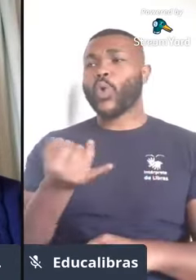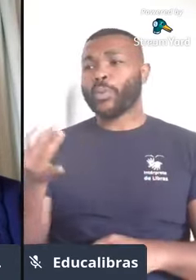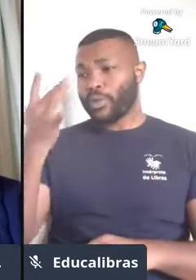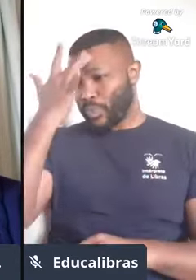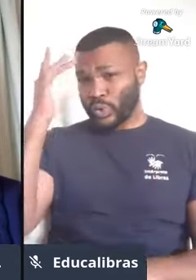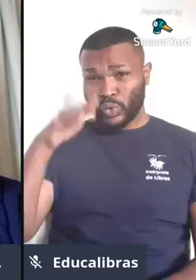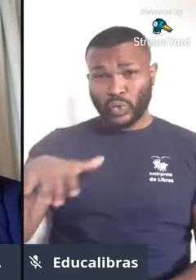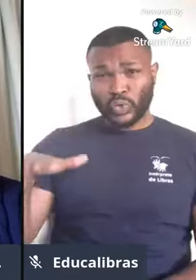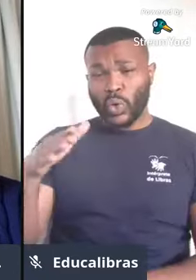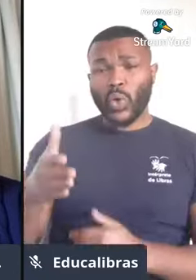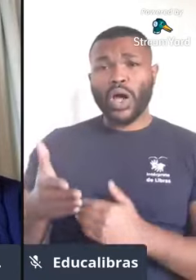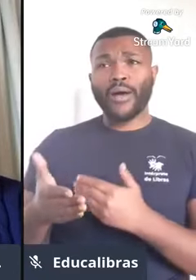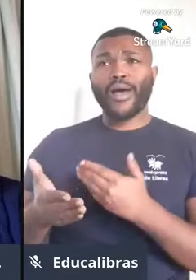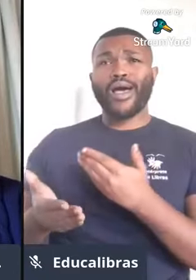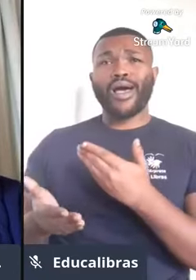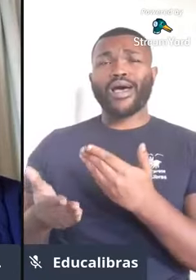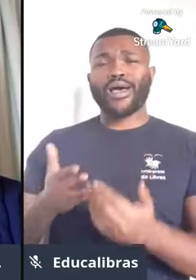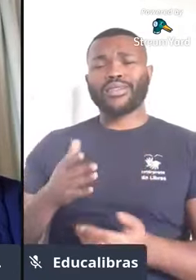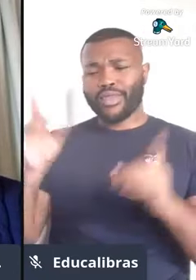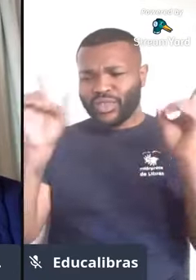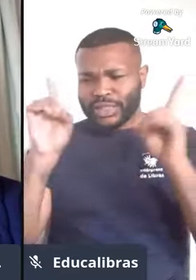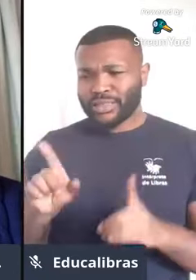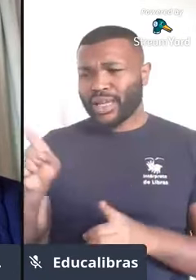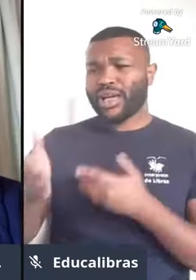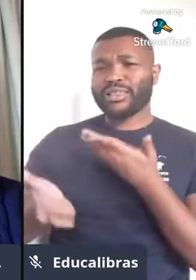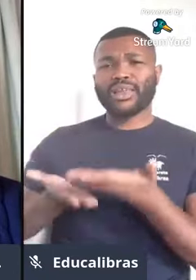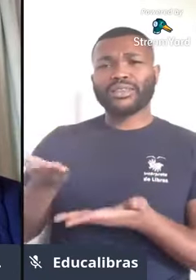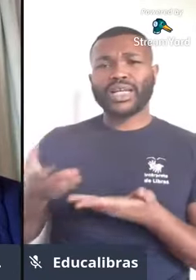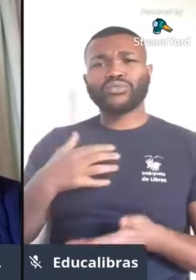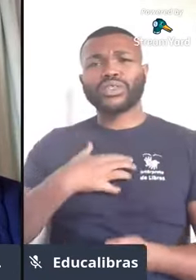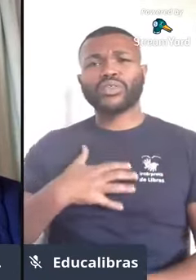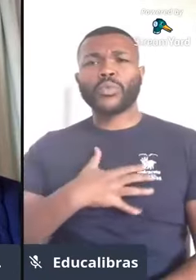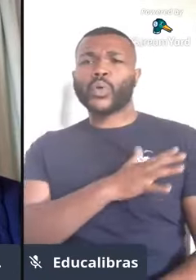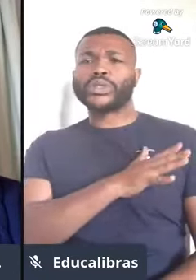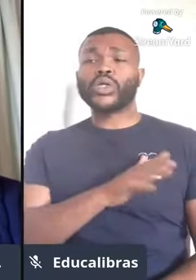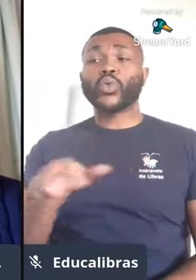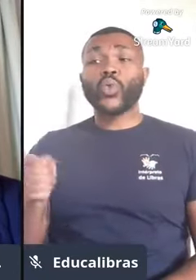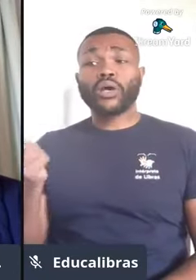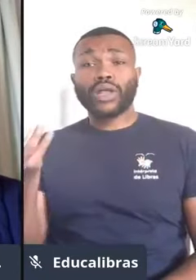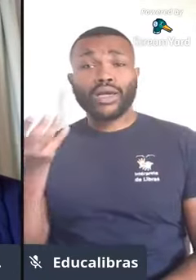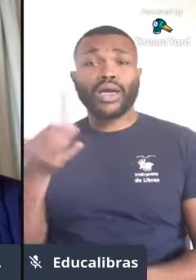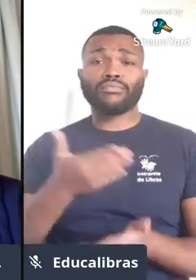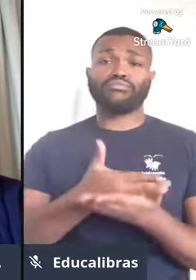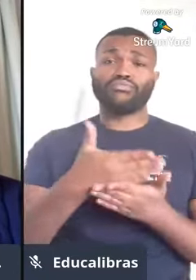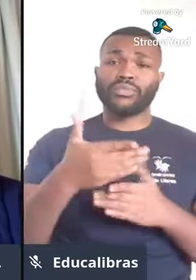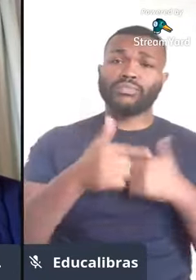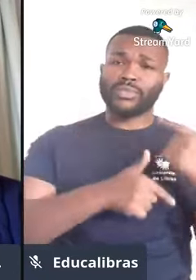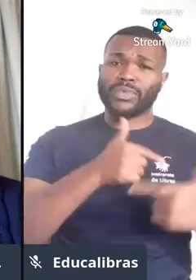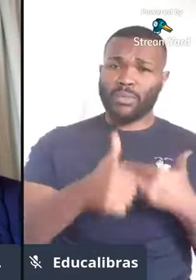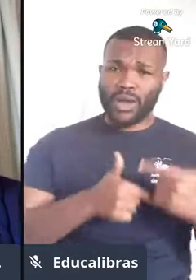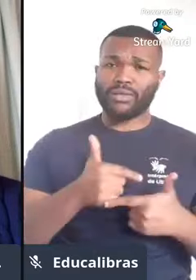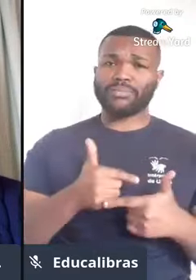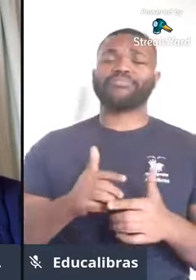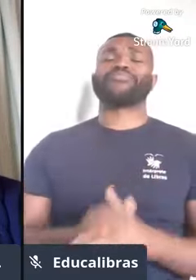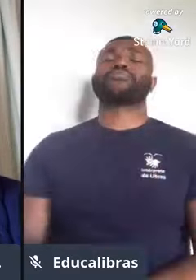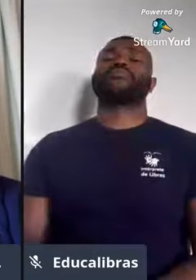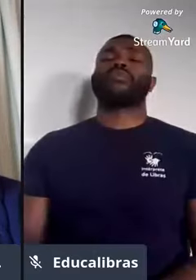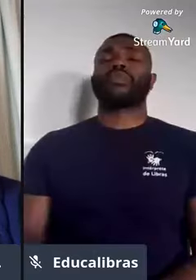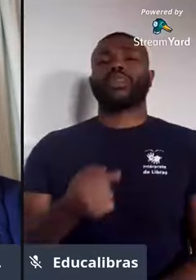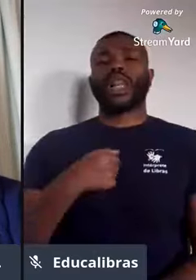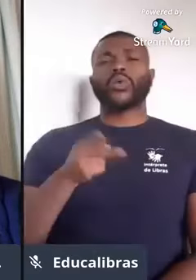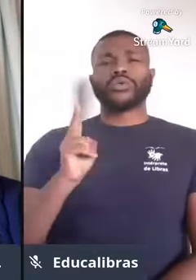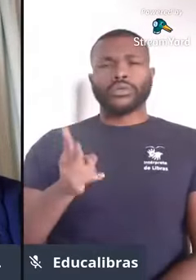forma preconceituosa, quando buscam a sua inserção no mercado formal de trabalho. Mas eu costumo dizer também que a